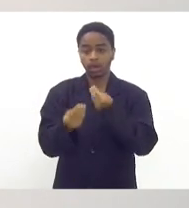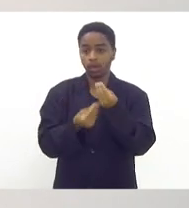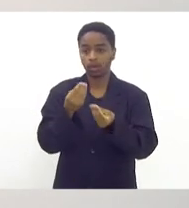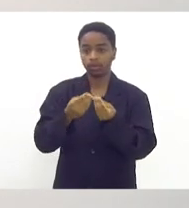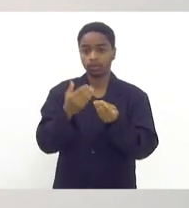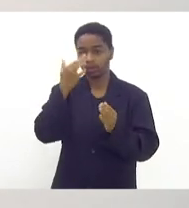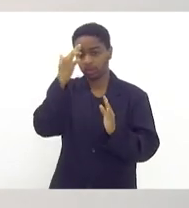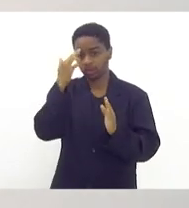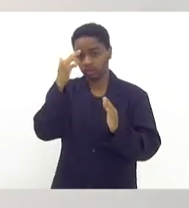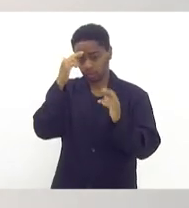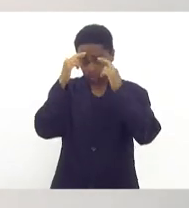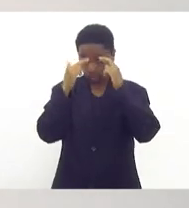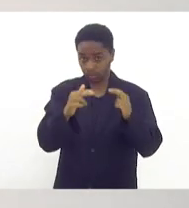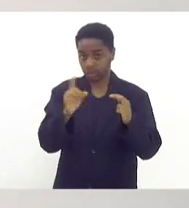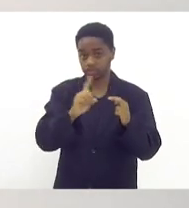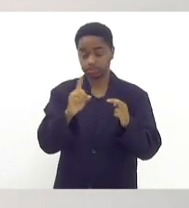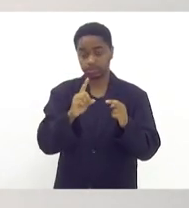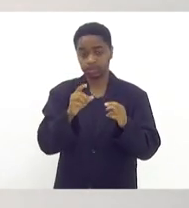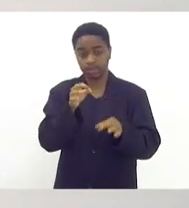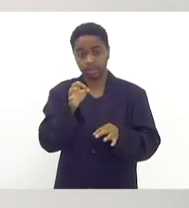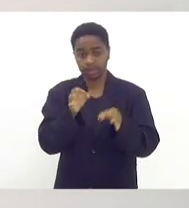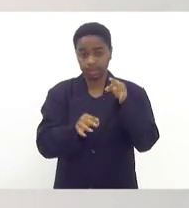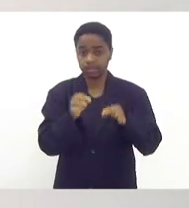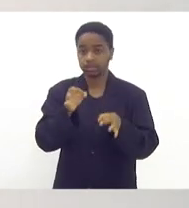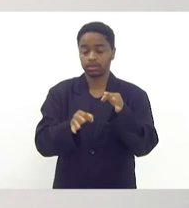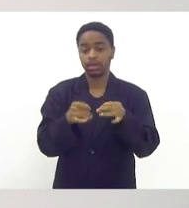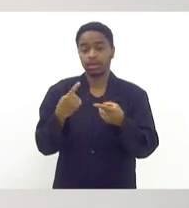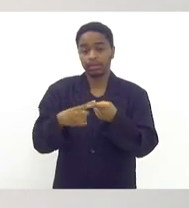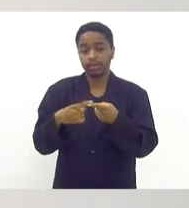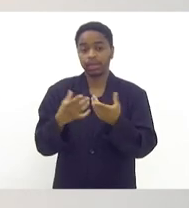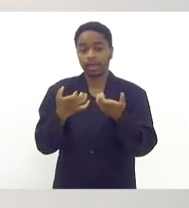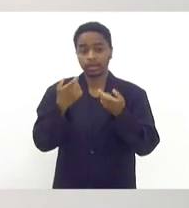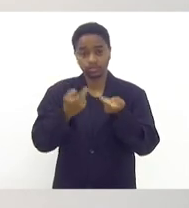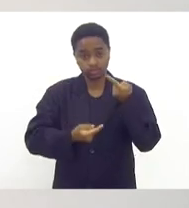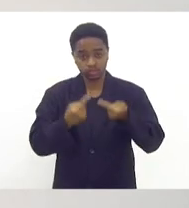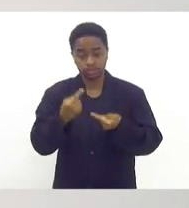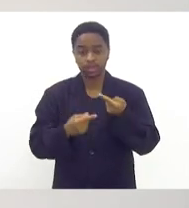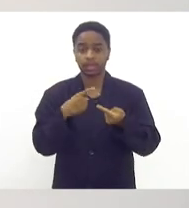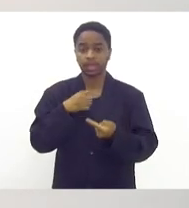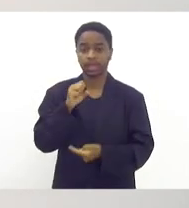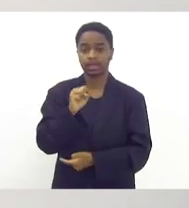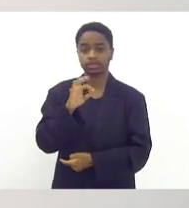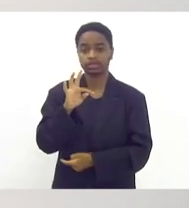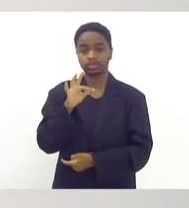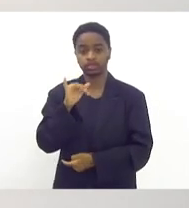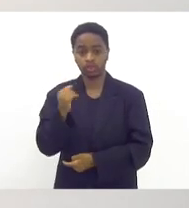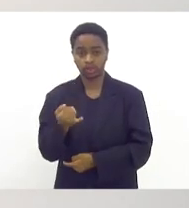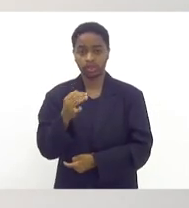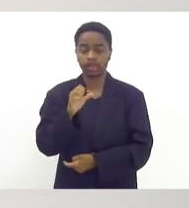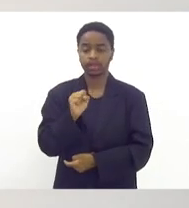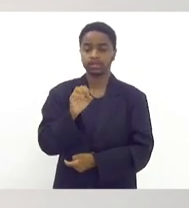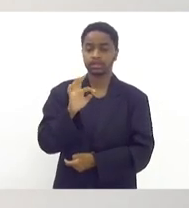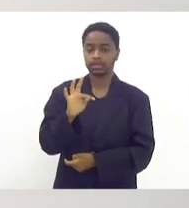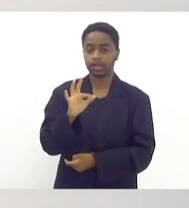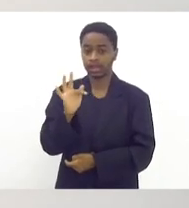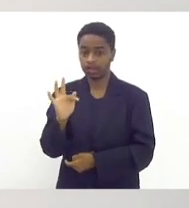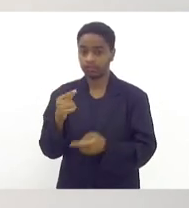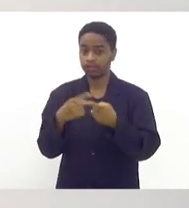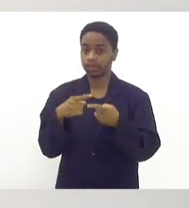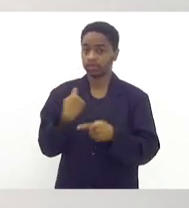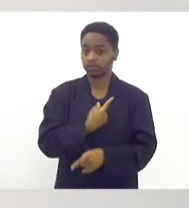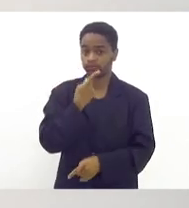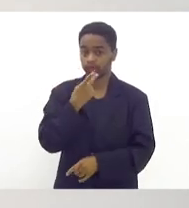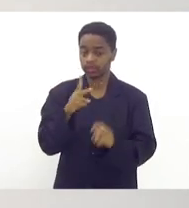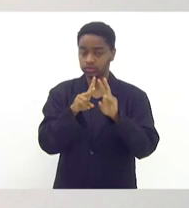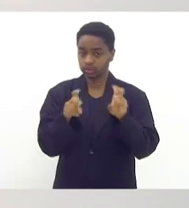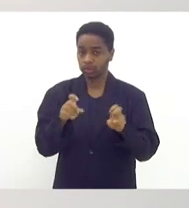medida judicial quer discutir recursos a a gente tem STJ a gente tem STF a gente tá falando de planos de saúde que